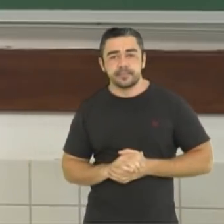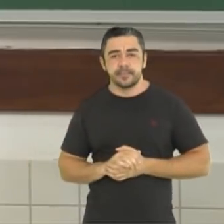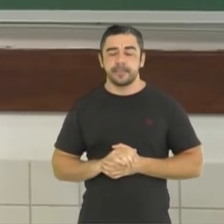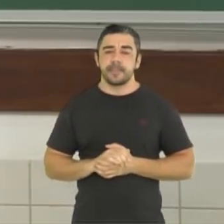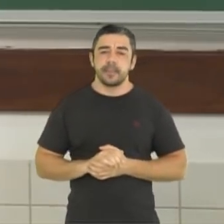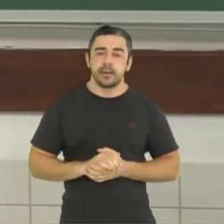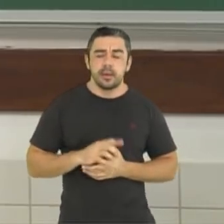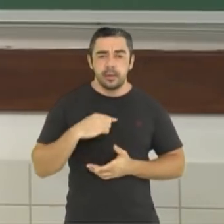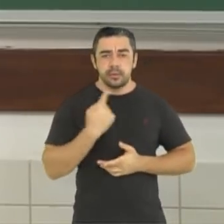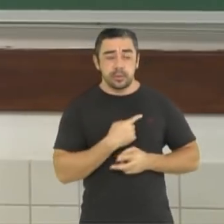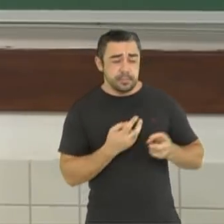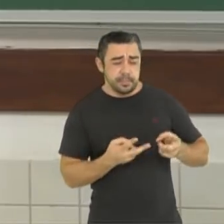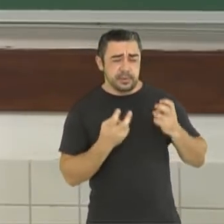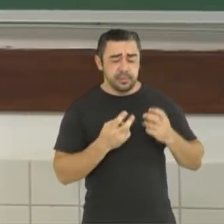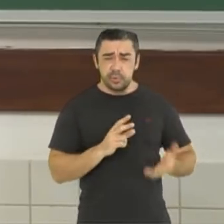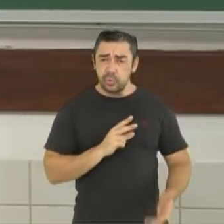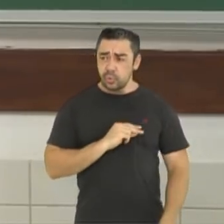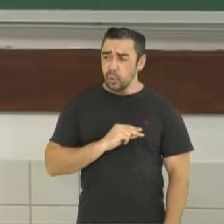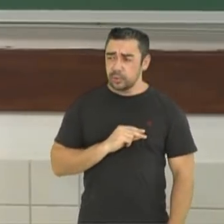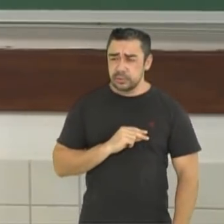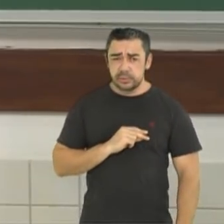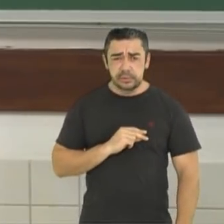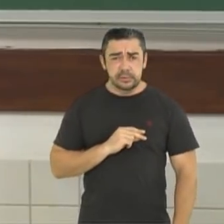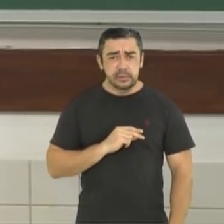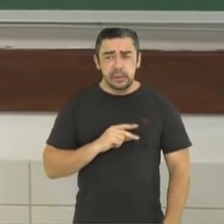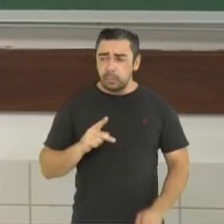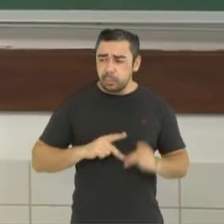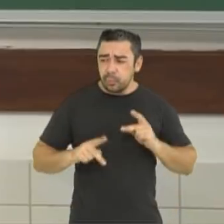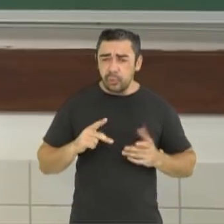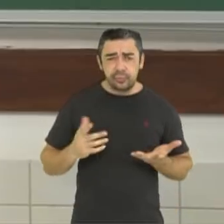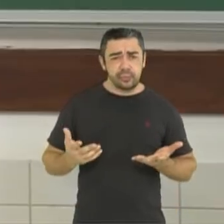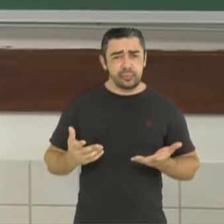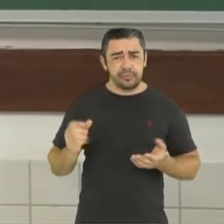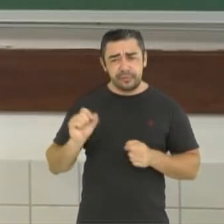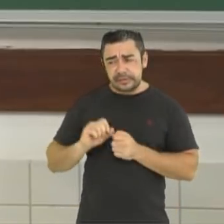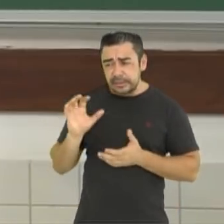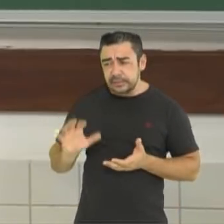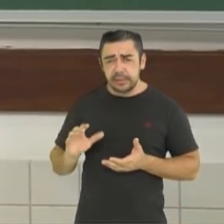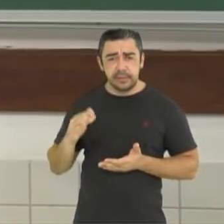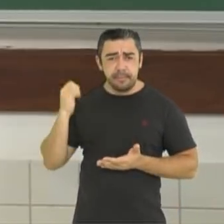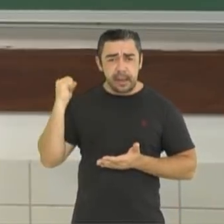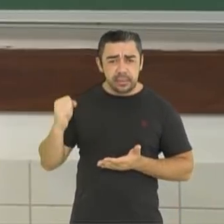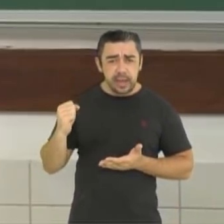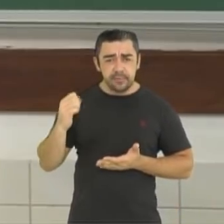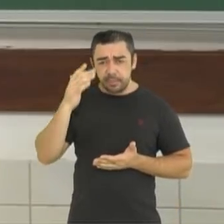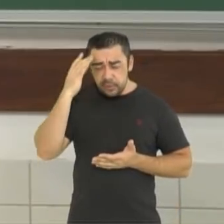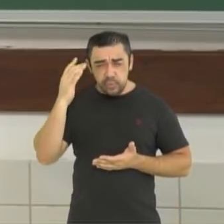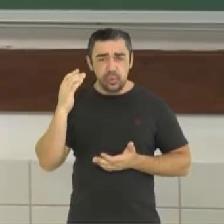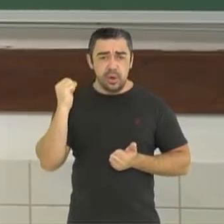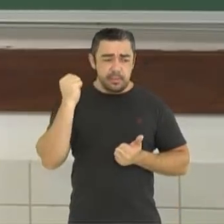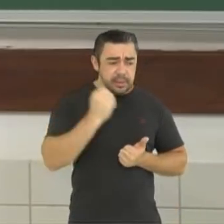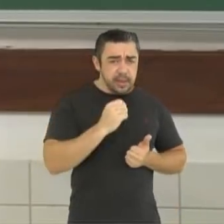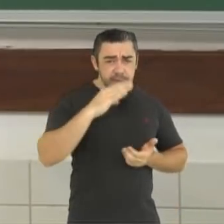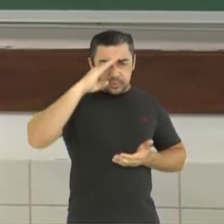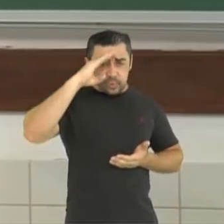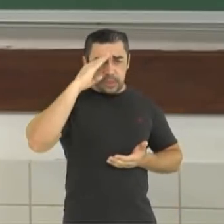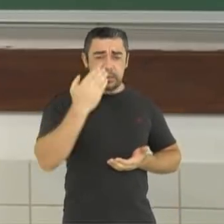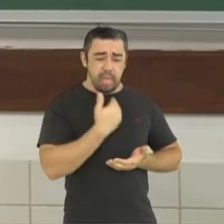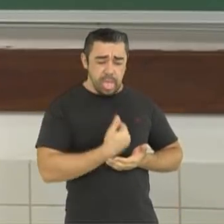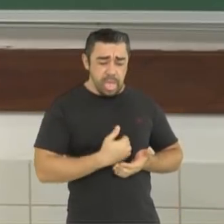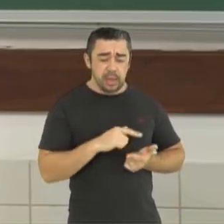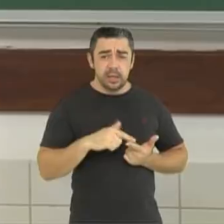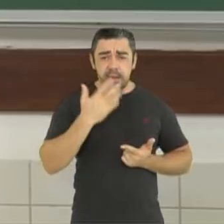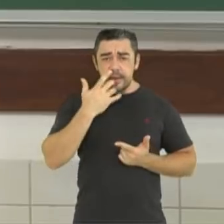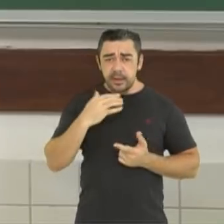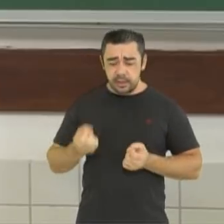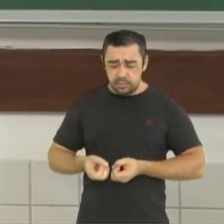a nossa visão de hoje, a gente olha, nossa, mas que povo, né, que sacrificava, matava vivo o guerreiro, jogava criança, né, do